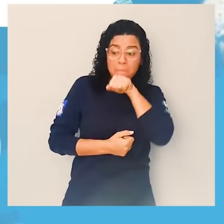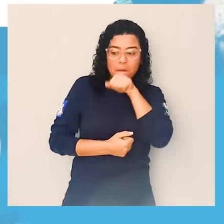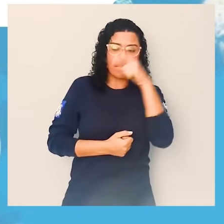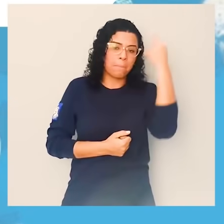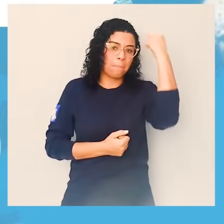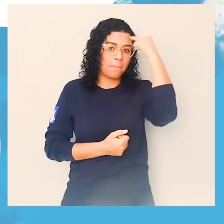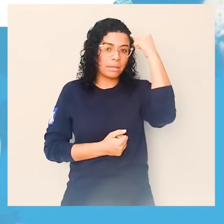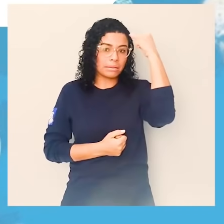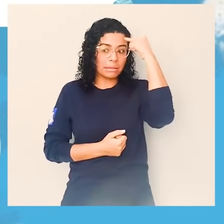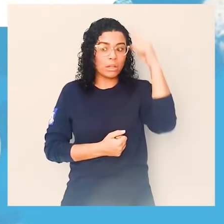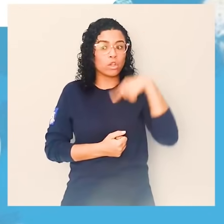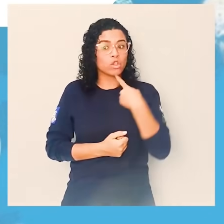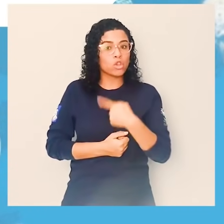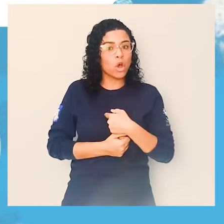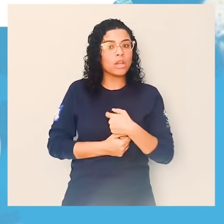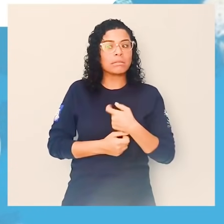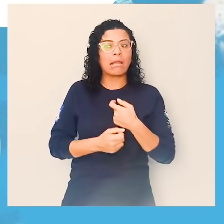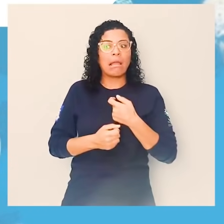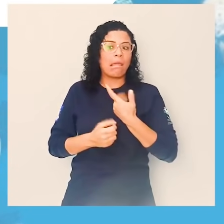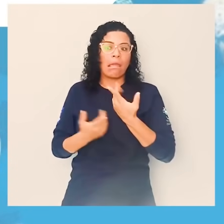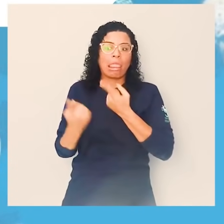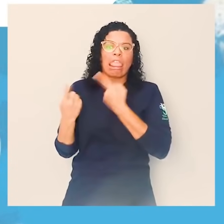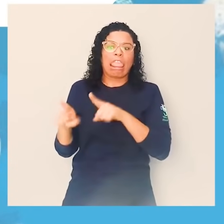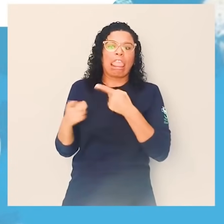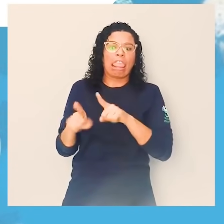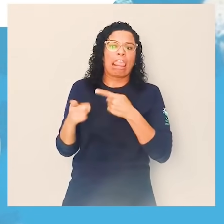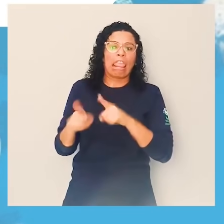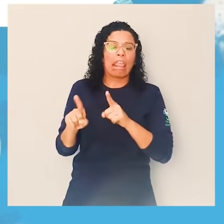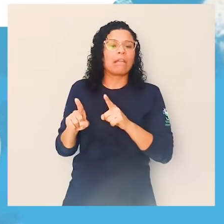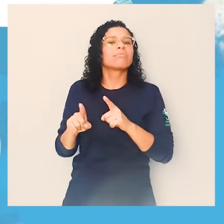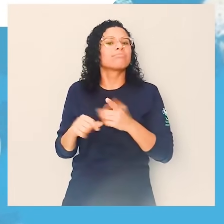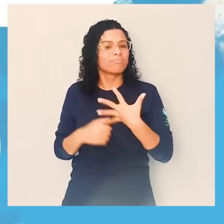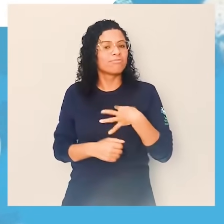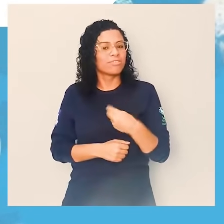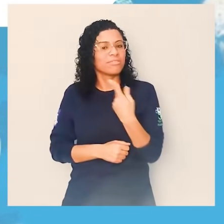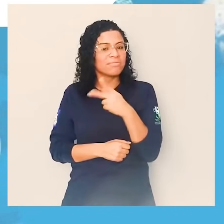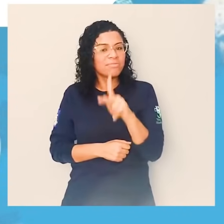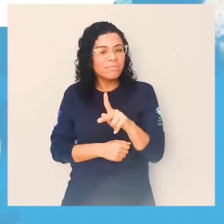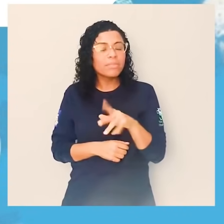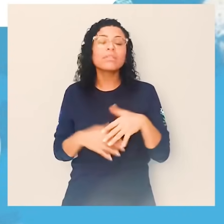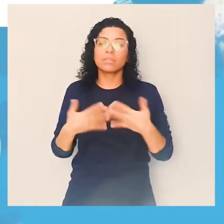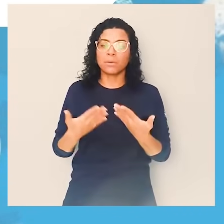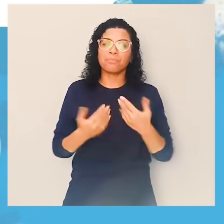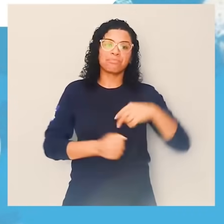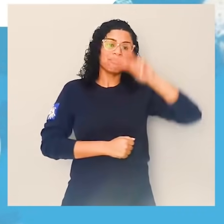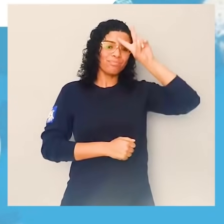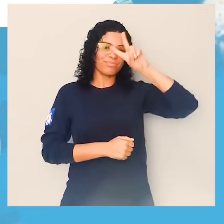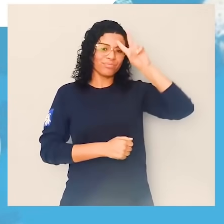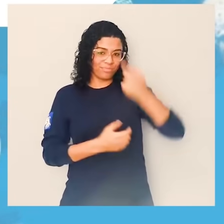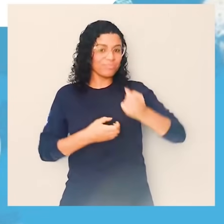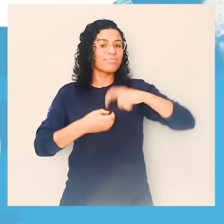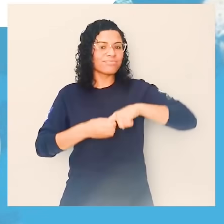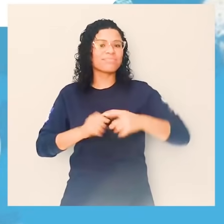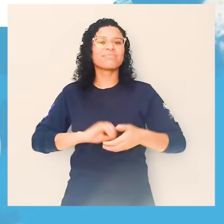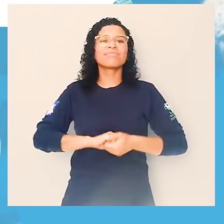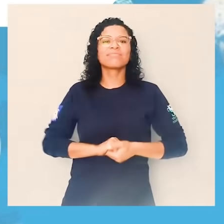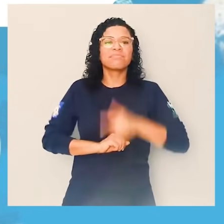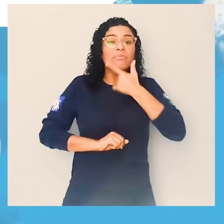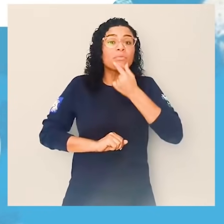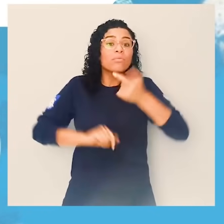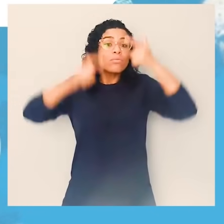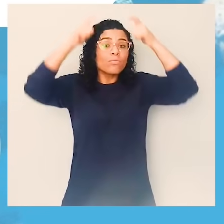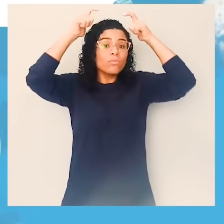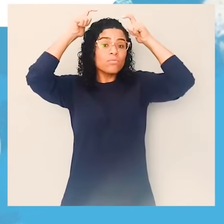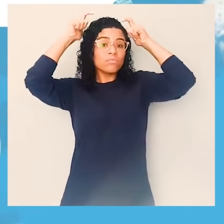mães deles ficam achando que a gente está maltratando o filhinho delas. Então, como eu estava contando, o tal